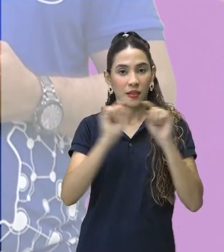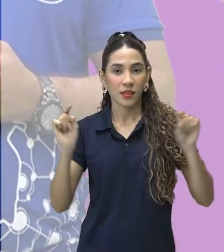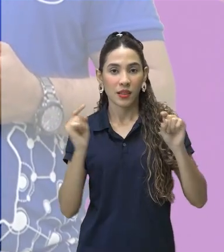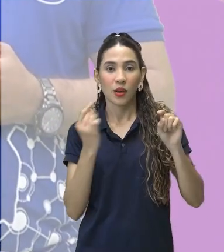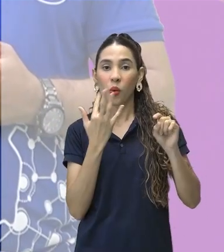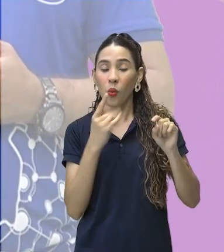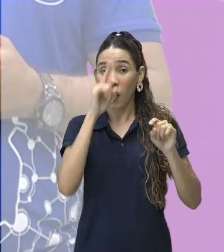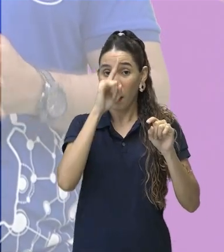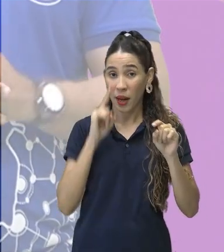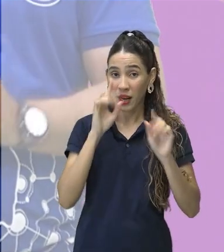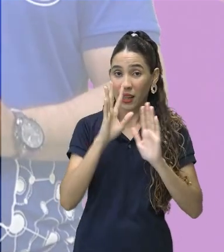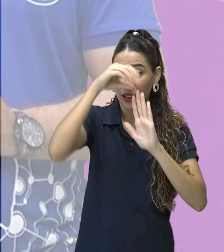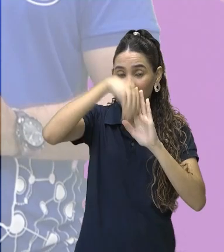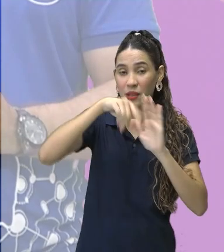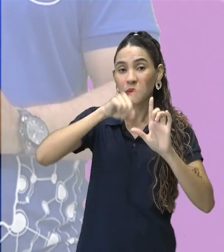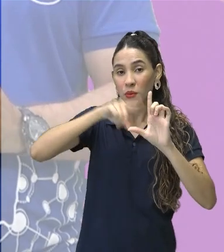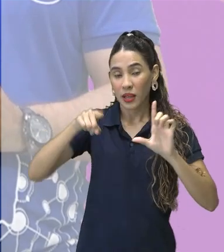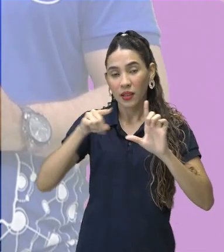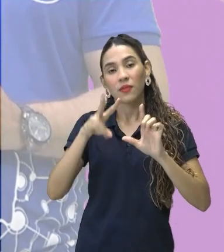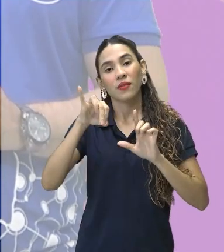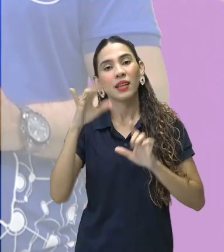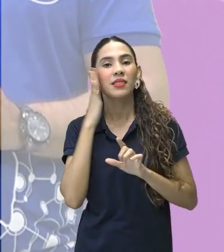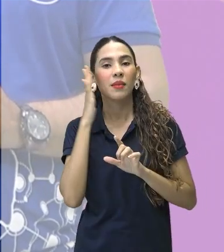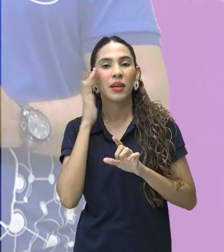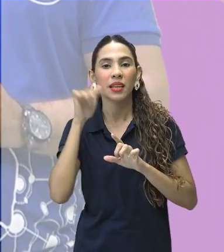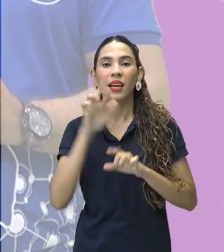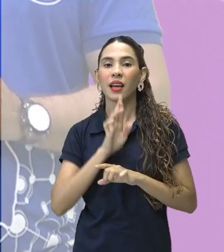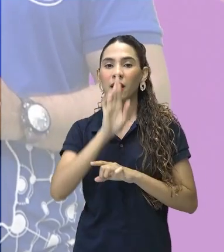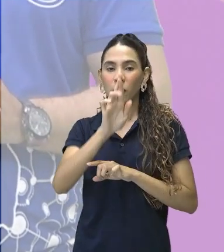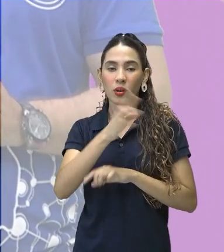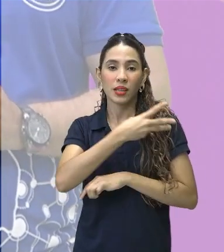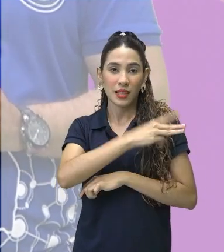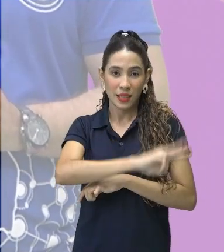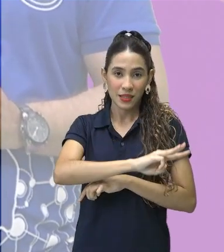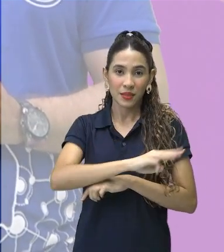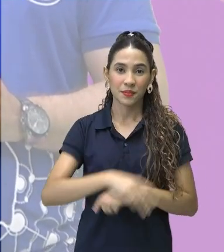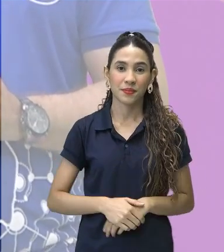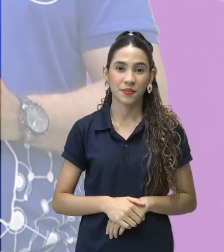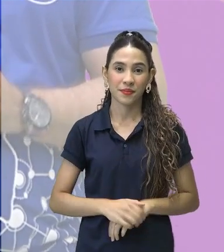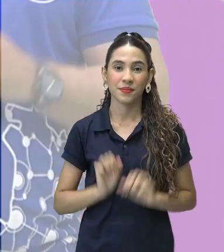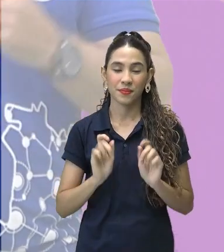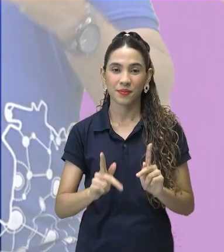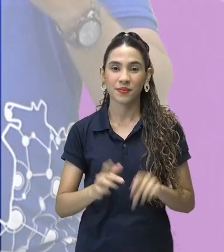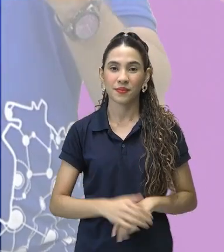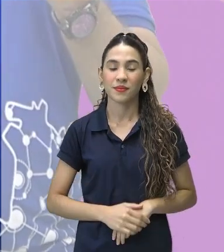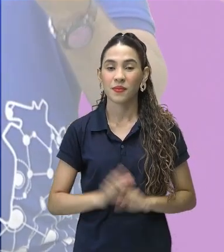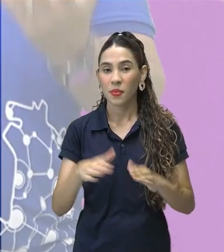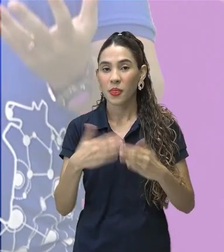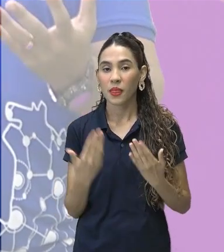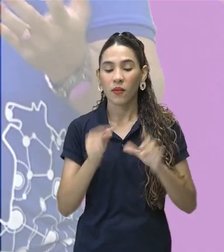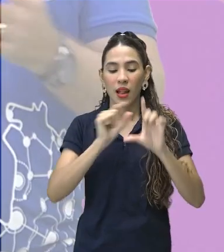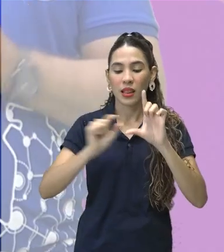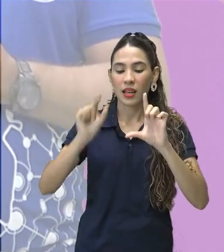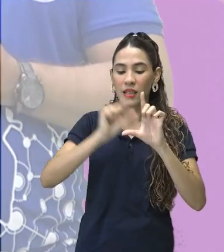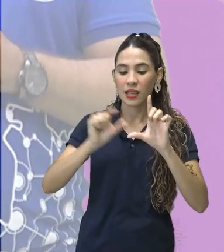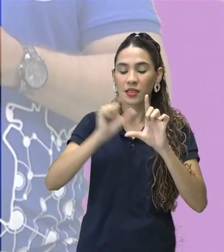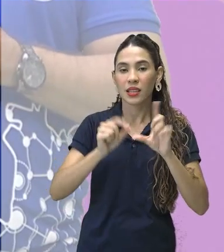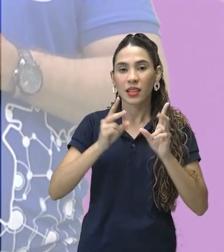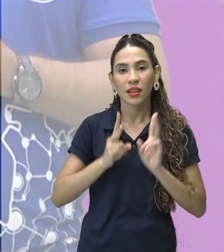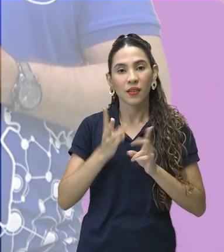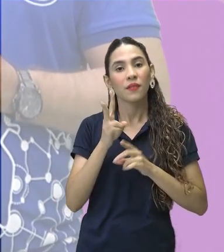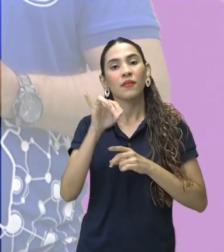linha amarela no gráfico, você vai saber que são os resultados da terceira série, tá bom? Então, as legendas, elas